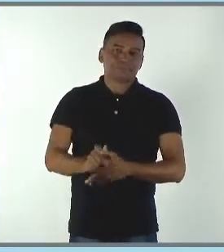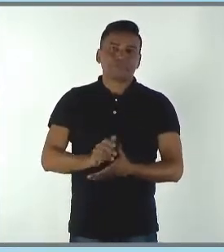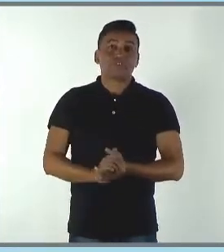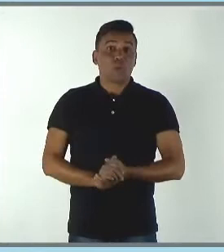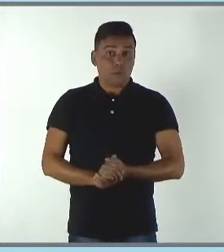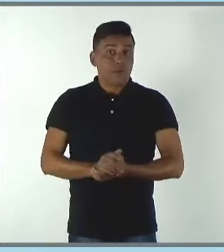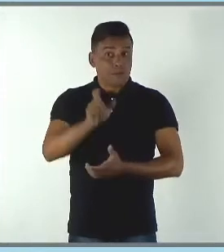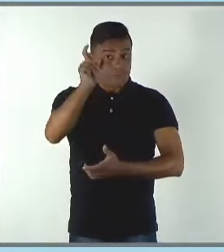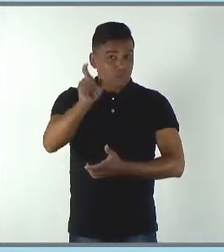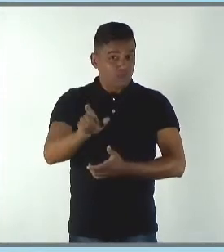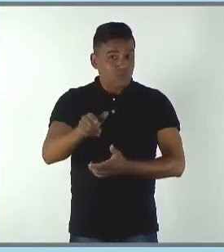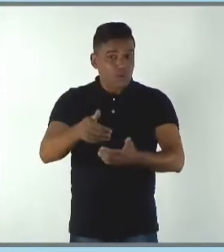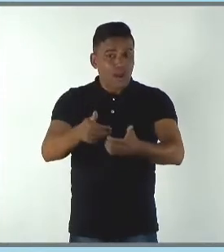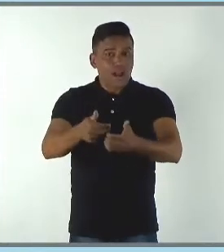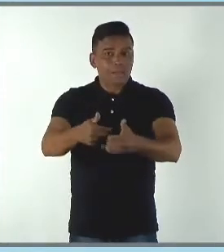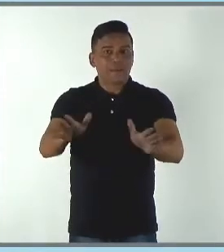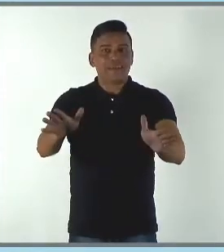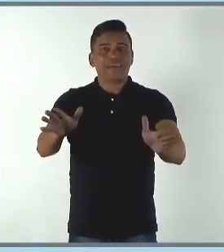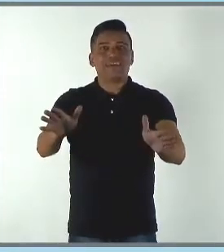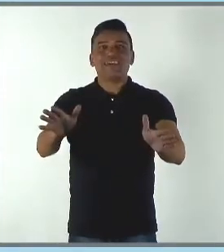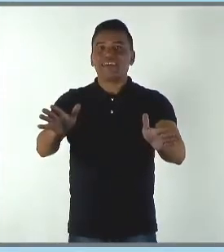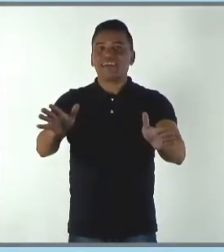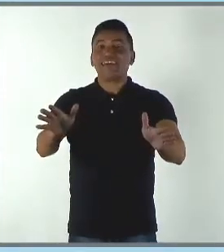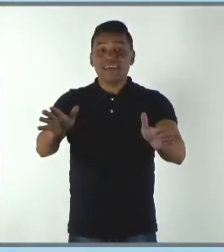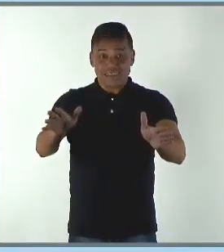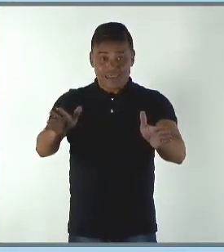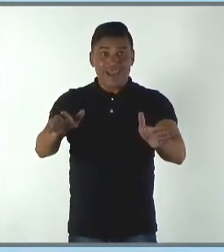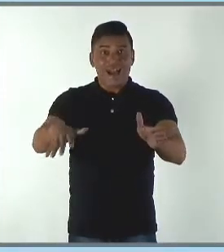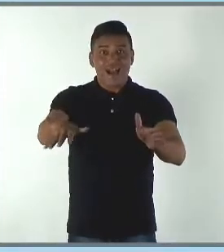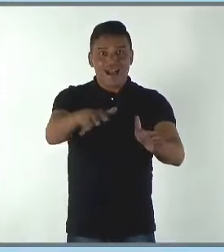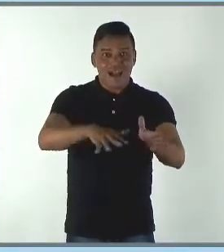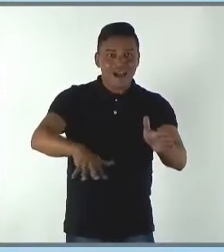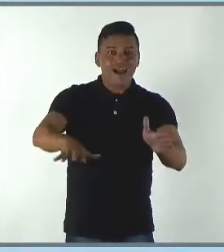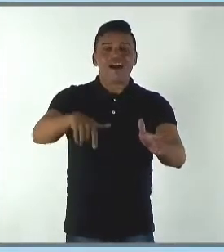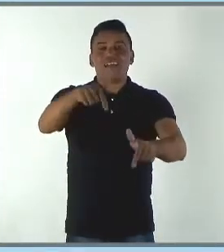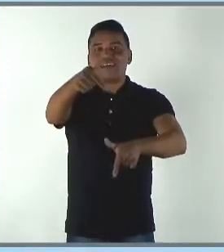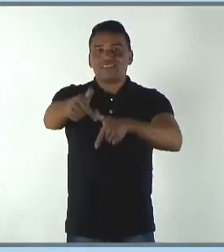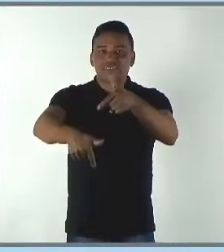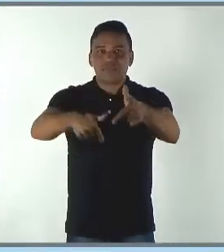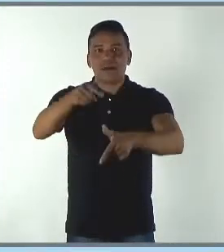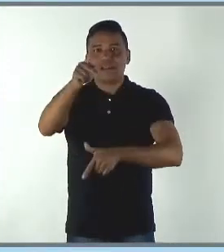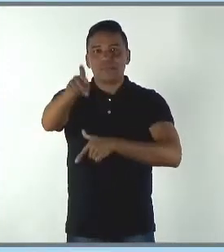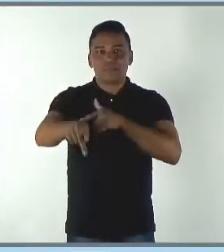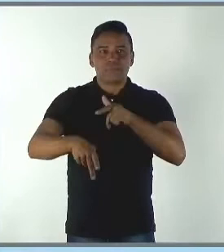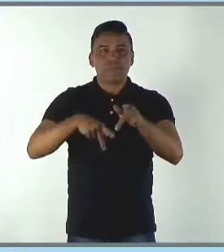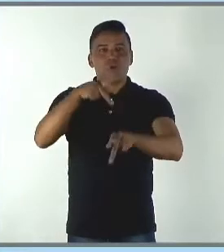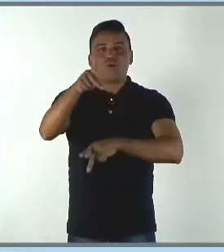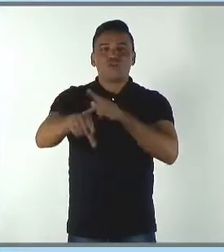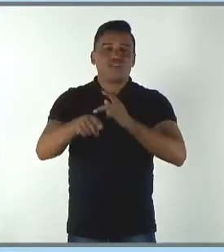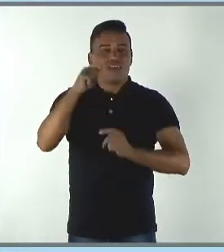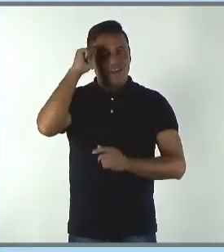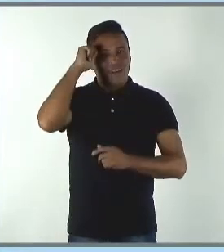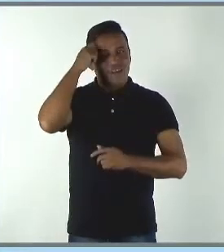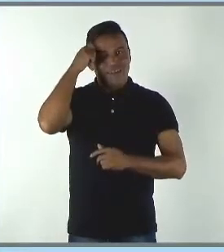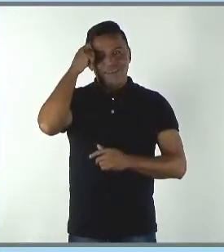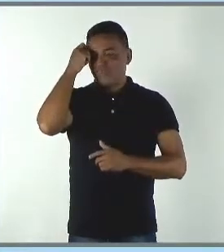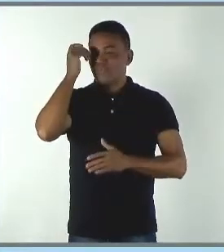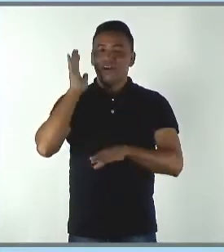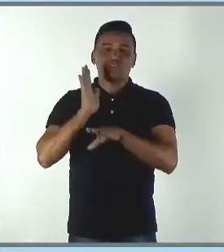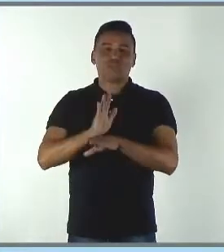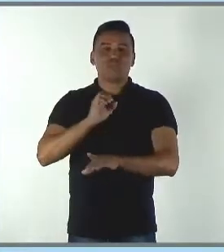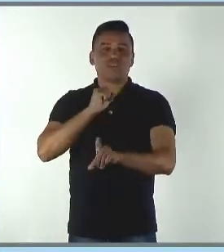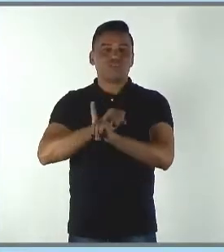abrir veredas, que vão abrir sendas num território que é crucial para o desenvolvimento de qualquer sociedade, que